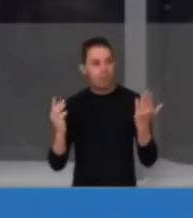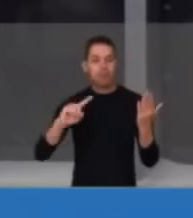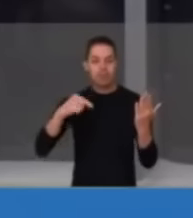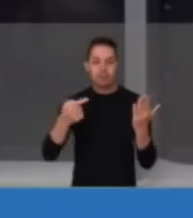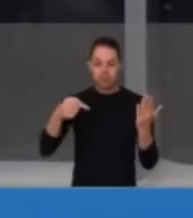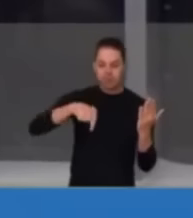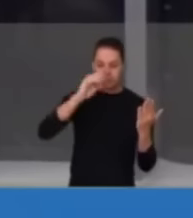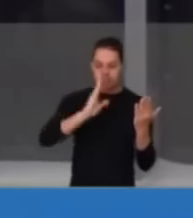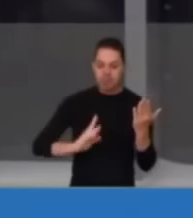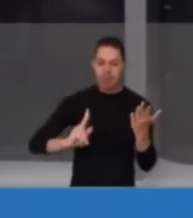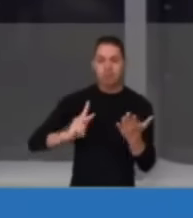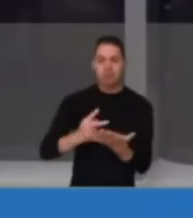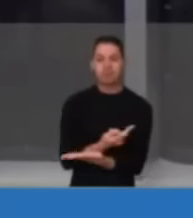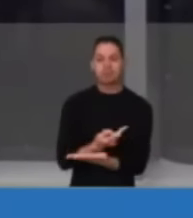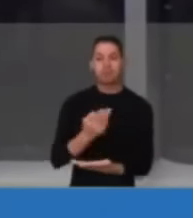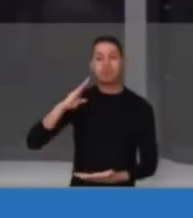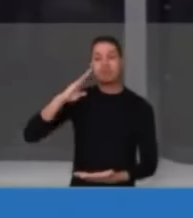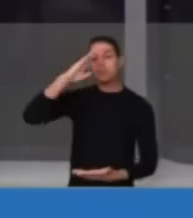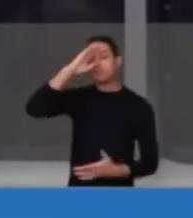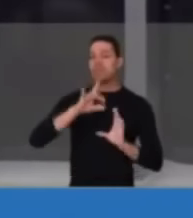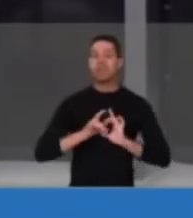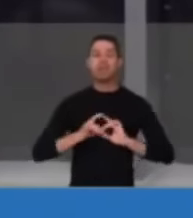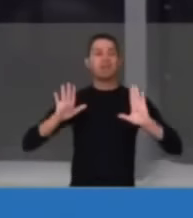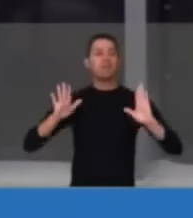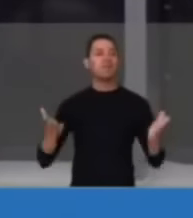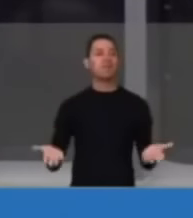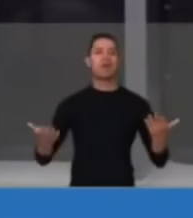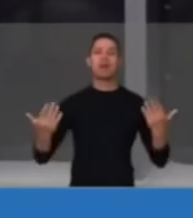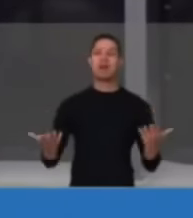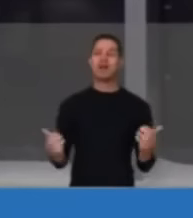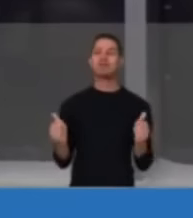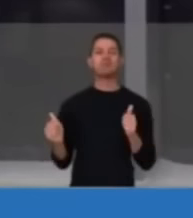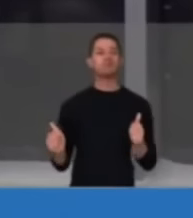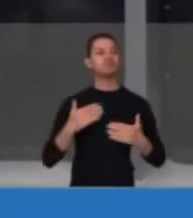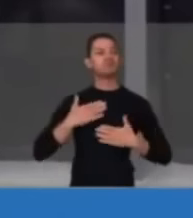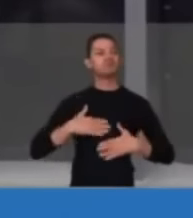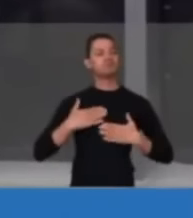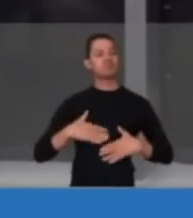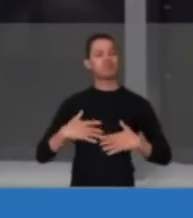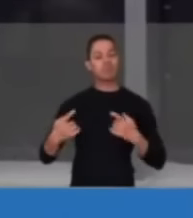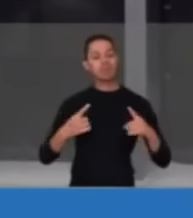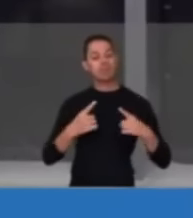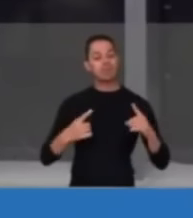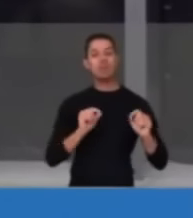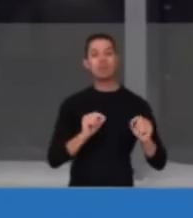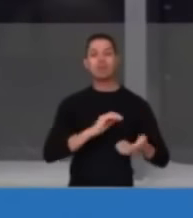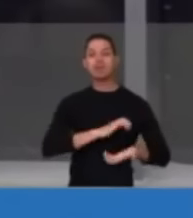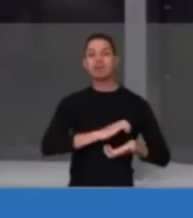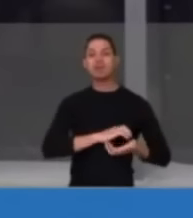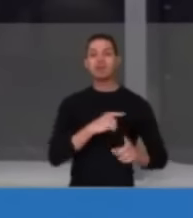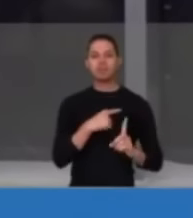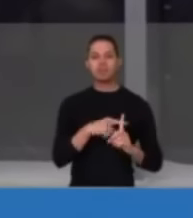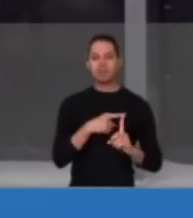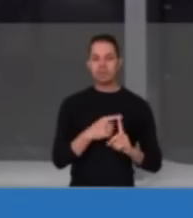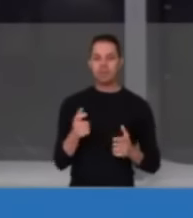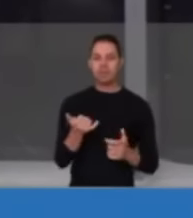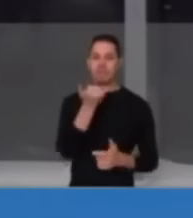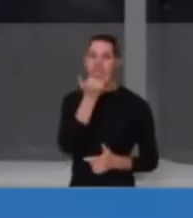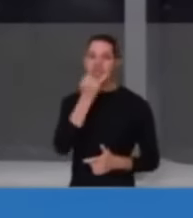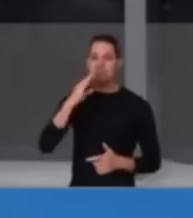aconteceu o bolsonaro tá livre leve solto ainda e eles estão criticando o Supremo Tribunal Federal sabe por quê querem Anistia do